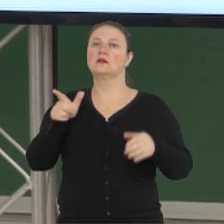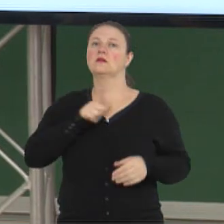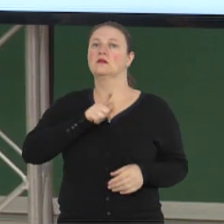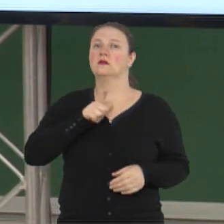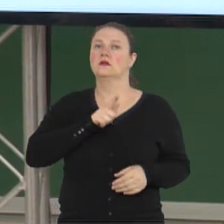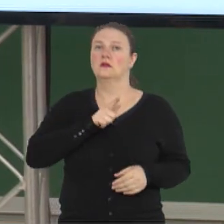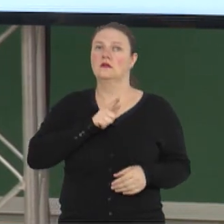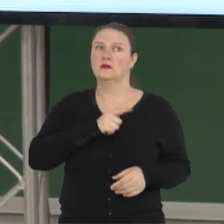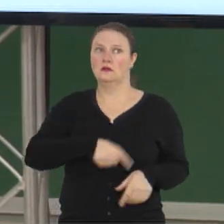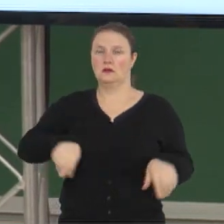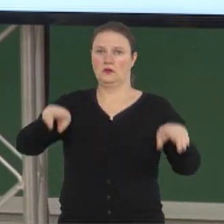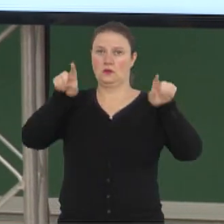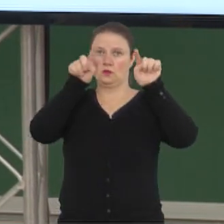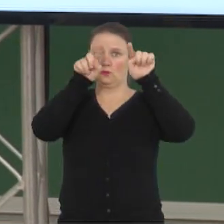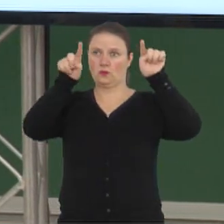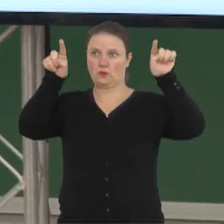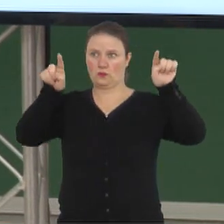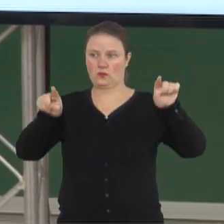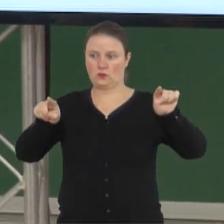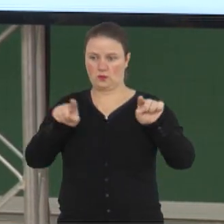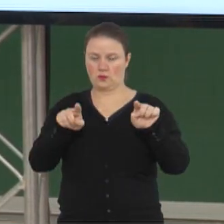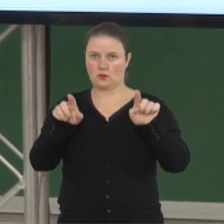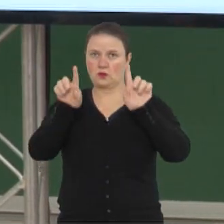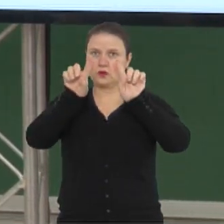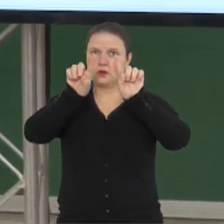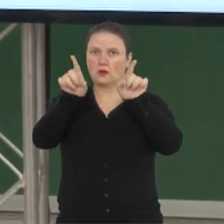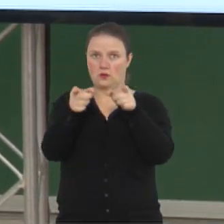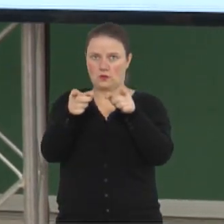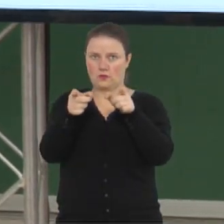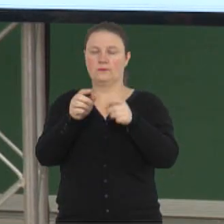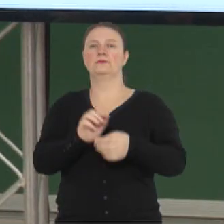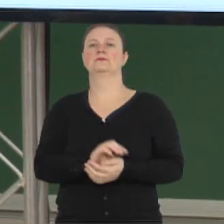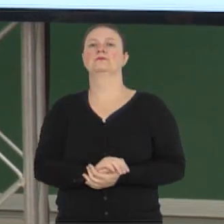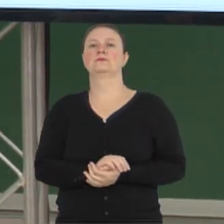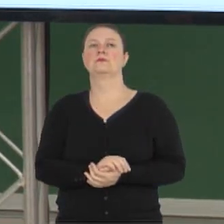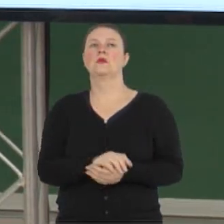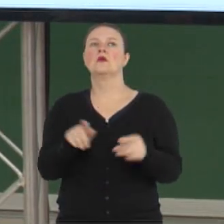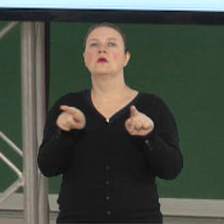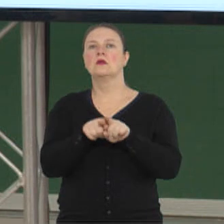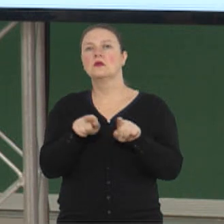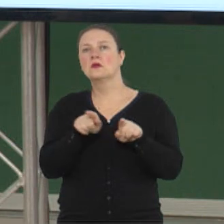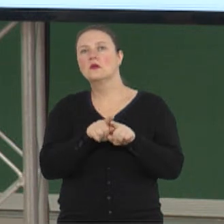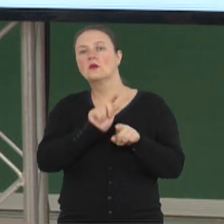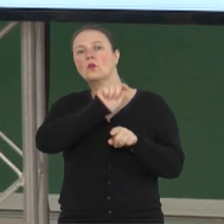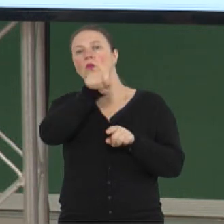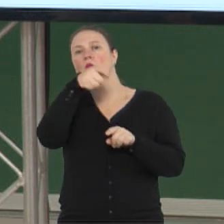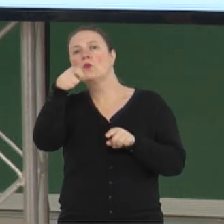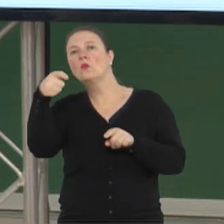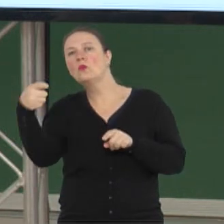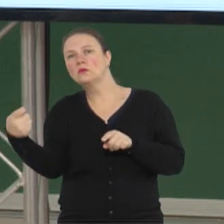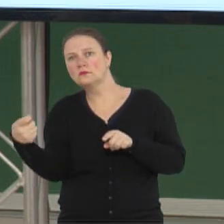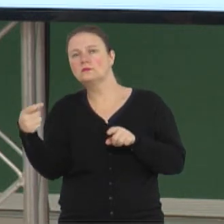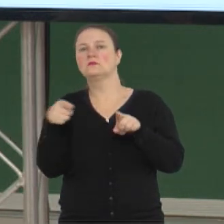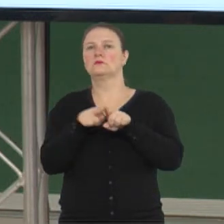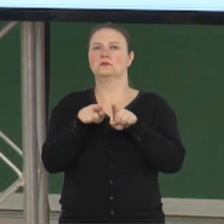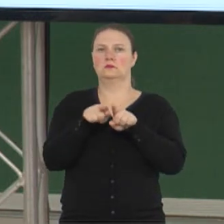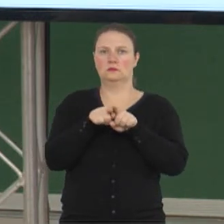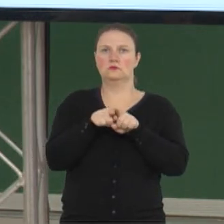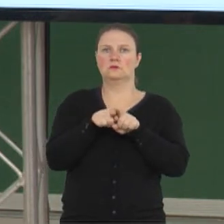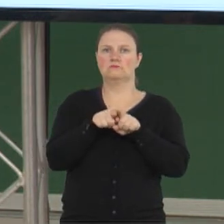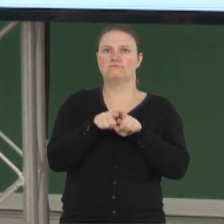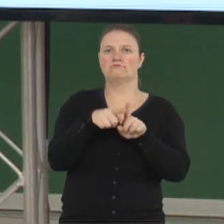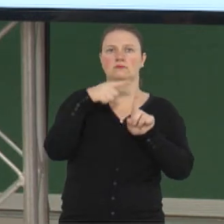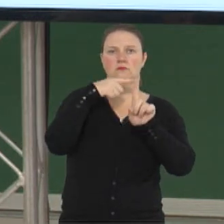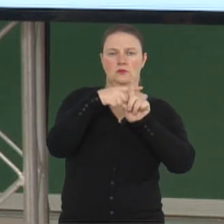os colchetes e os parênteses, além dos nossos sinais das operações propriamente